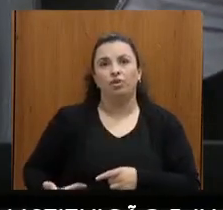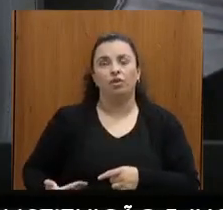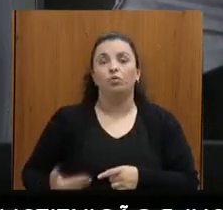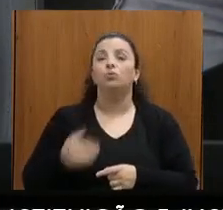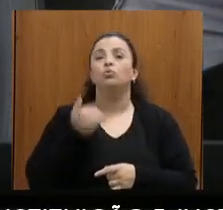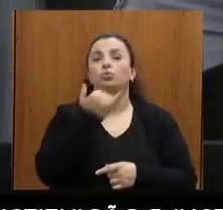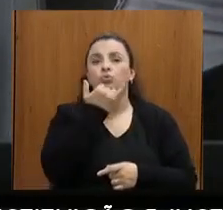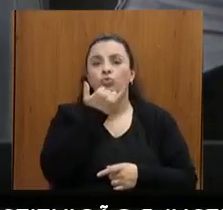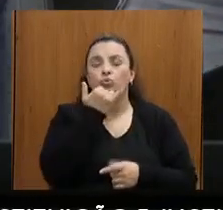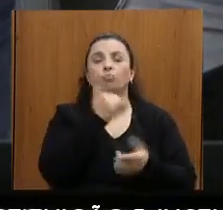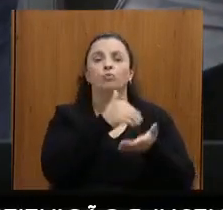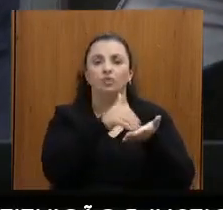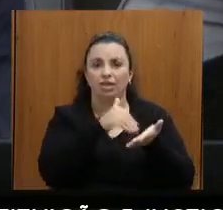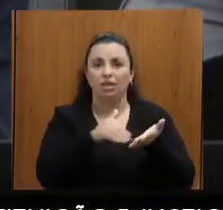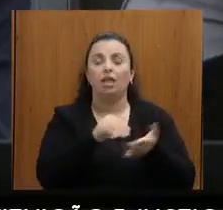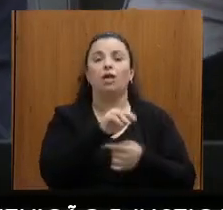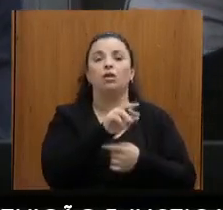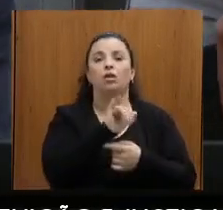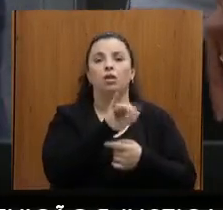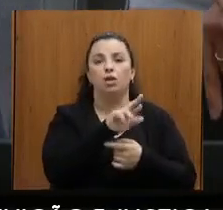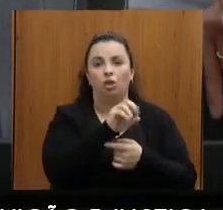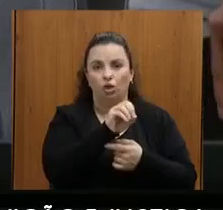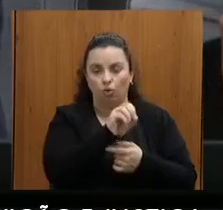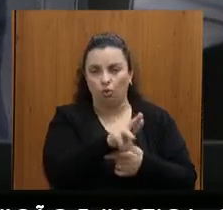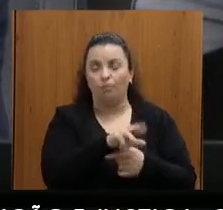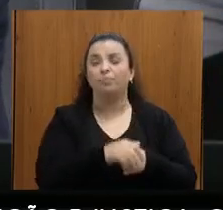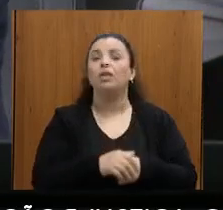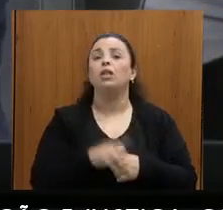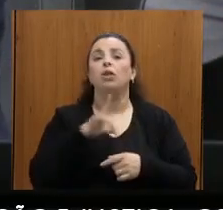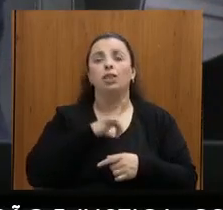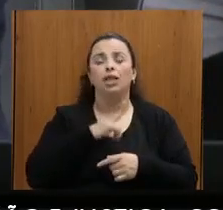secretário Igor Reto. Então nós teremos as apresentações iniciais.